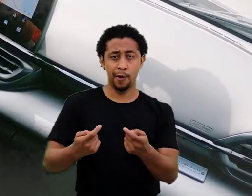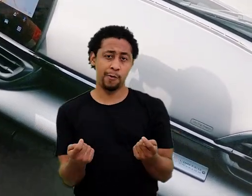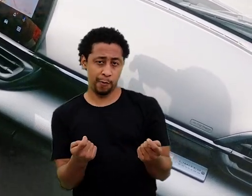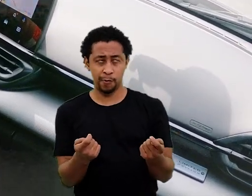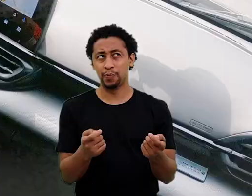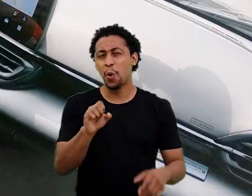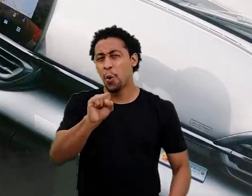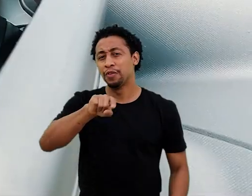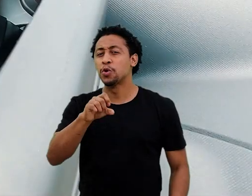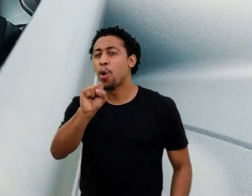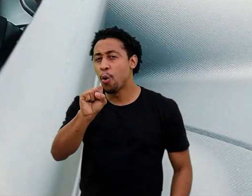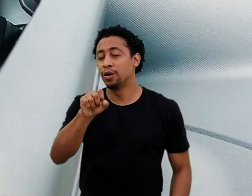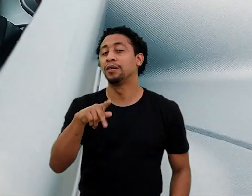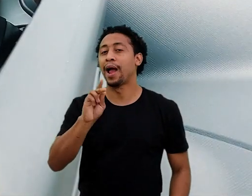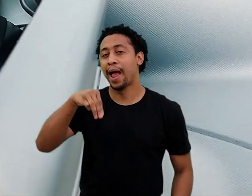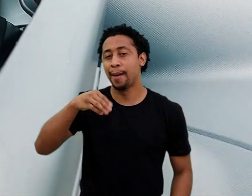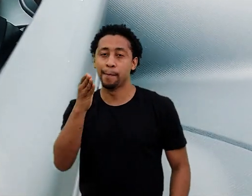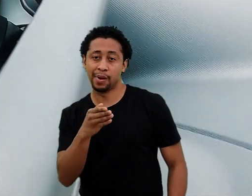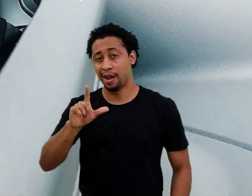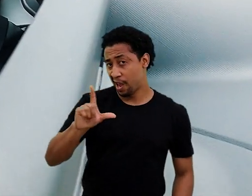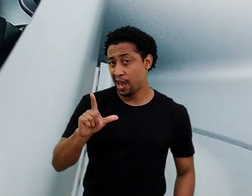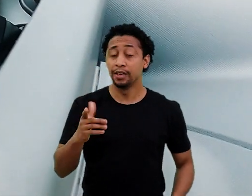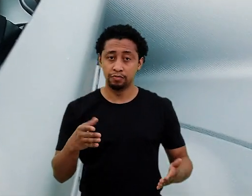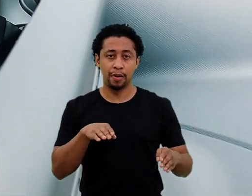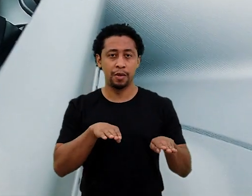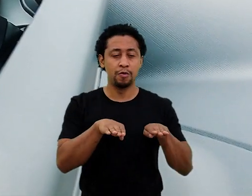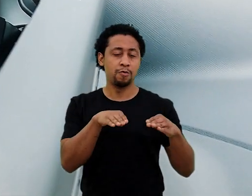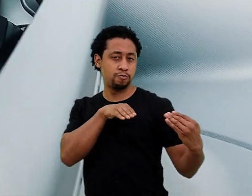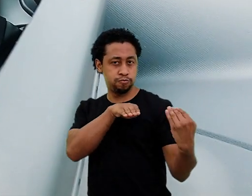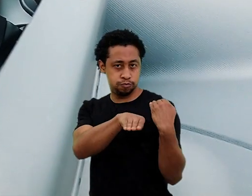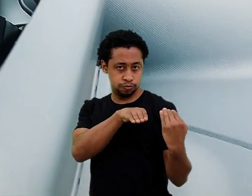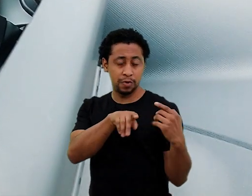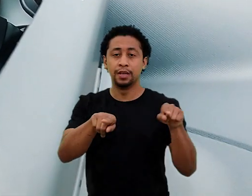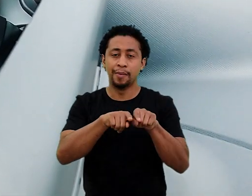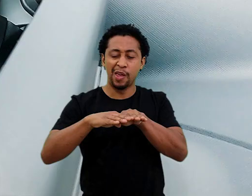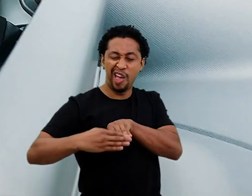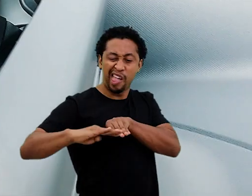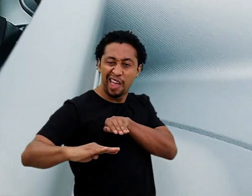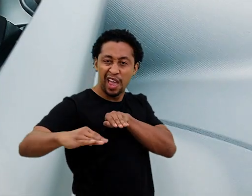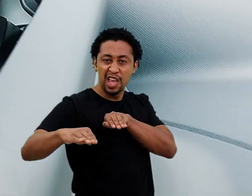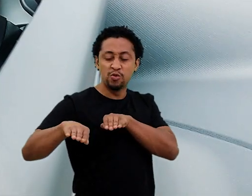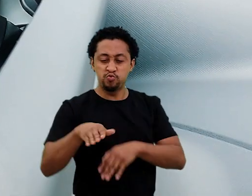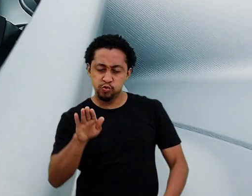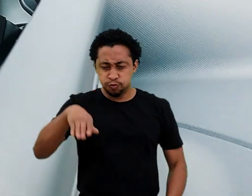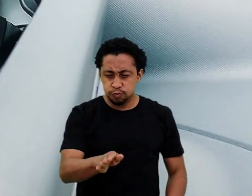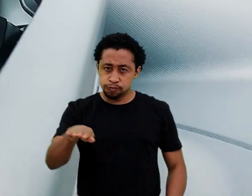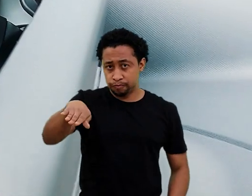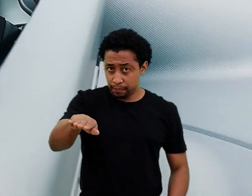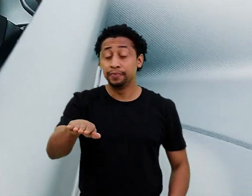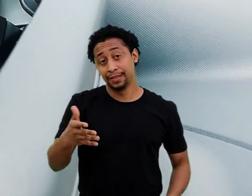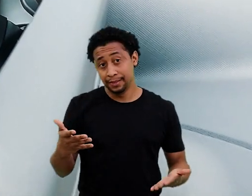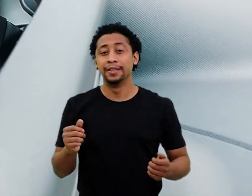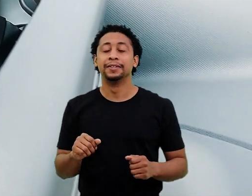8,8 km por litro no consumo misto entre cidade e estrada, dividindo aqui simétrico, né, por 2, e 12,4 km